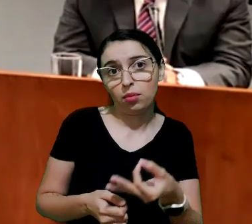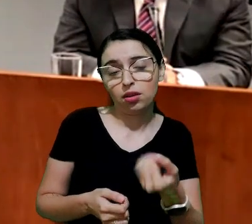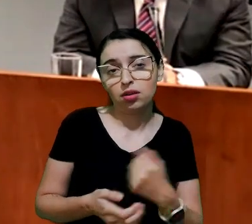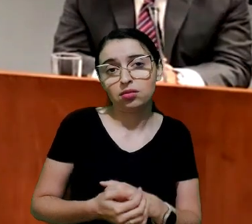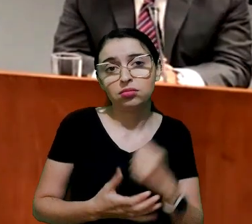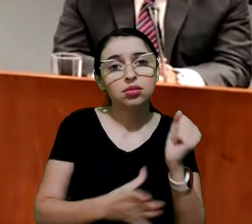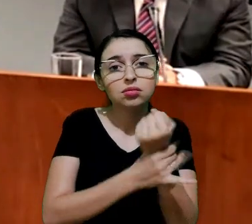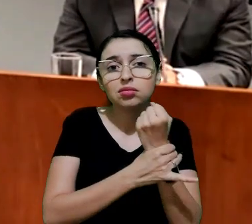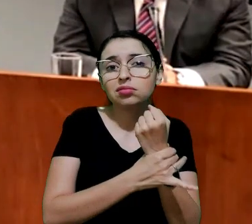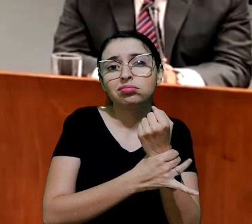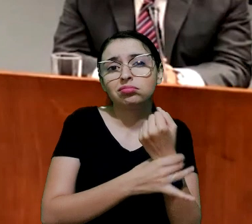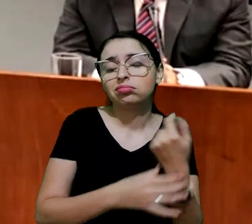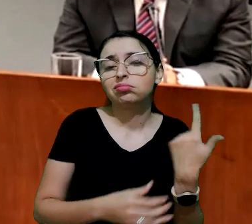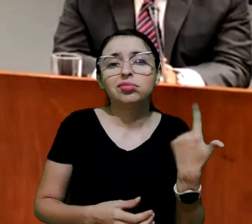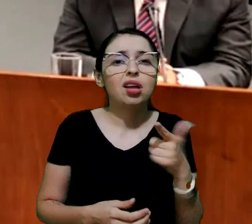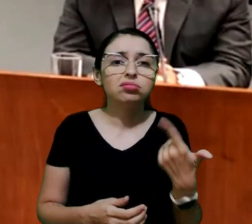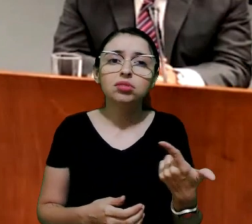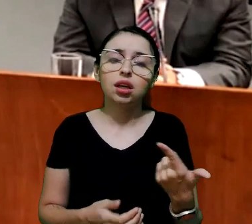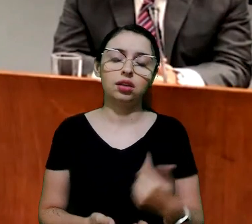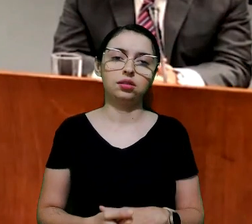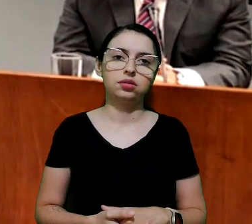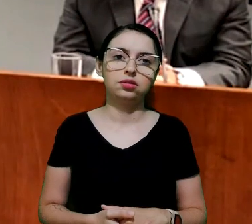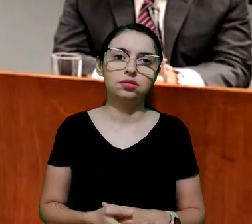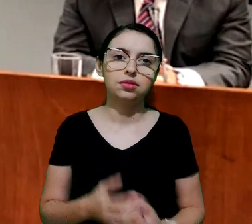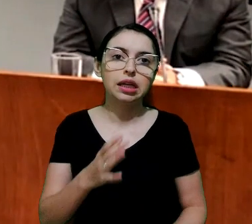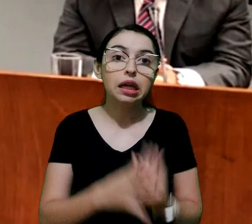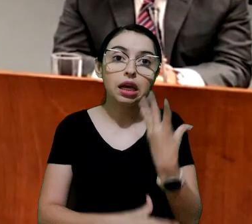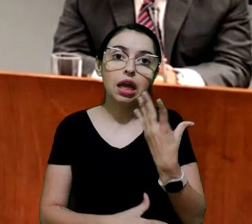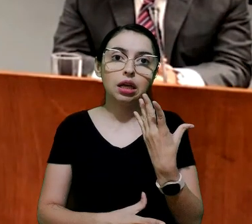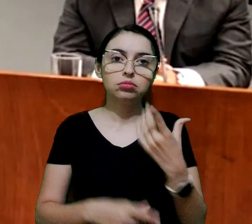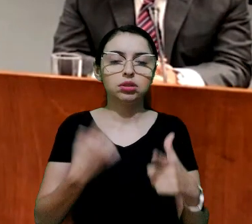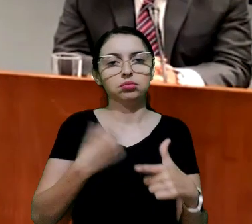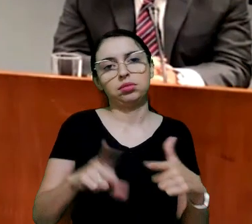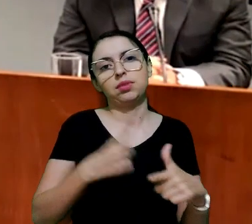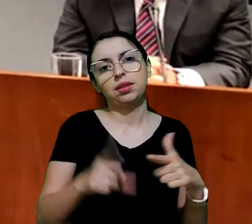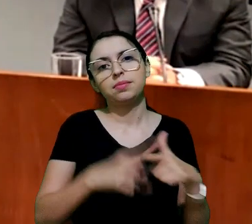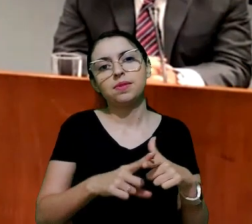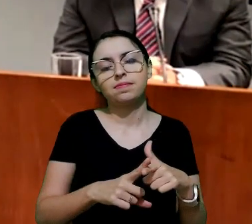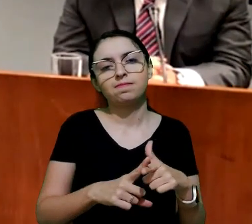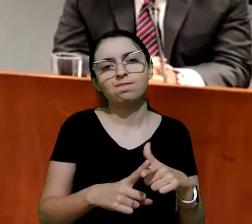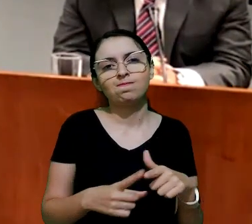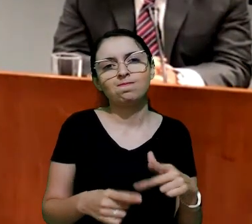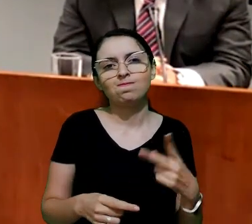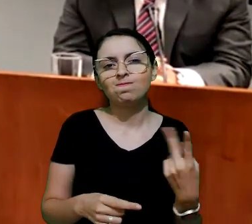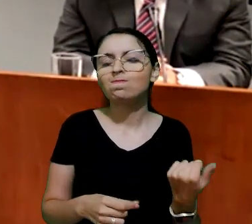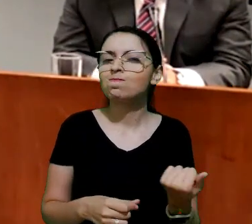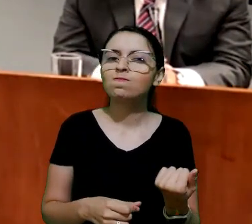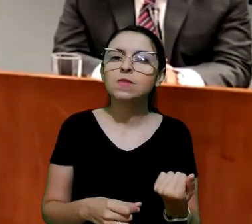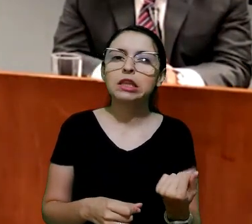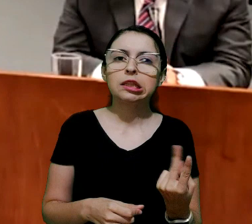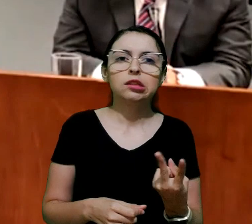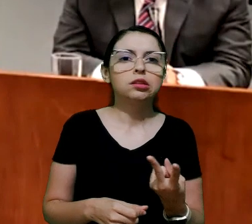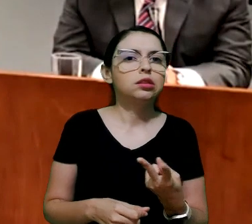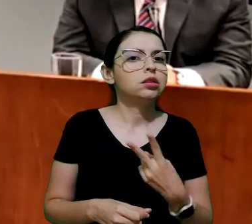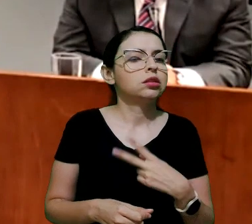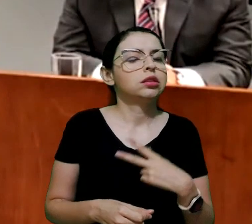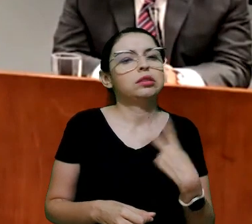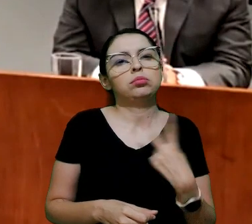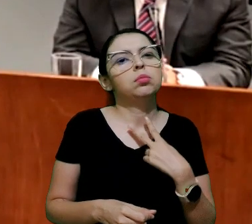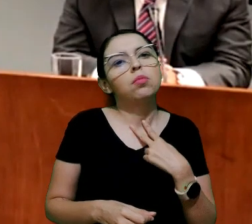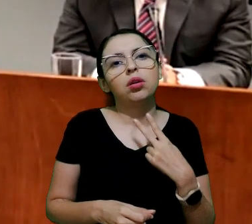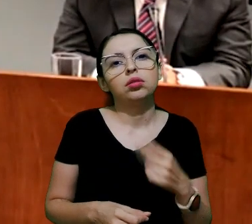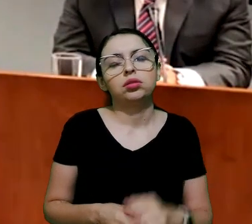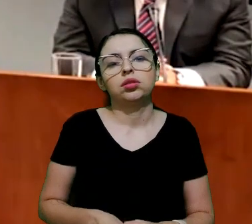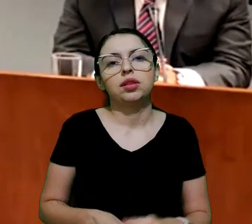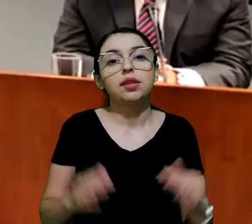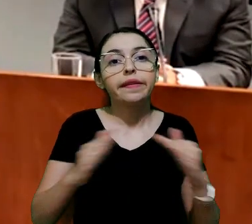perdendo, a meu ver. Porque segurança que nós temos que dar, nós não damos. Nós criamos problema para não